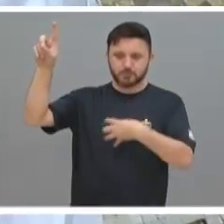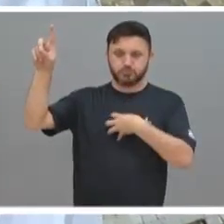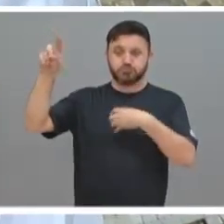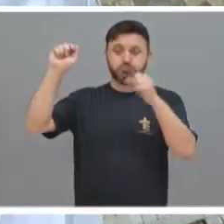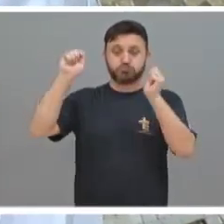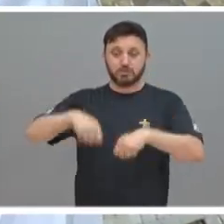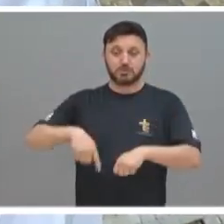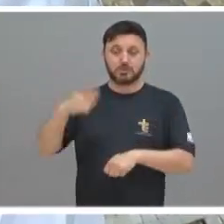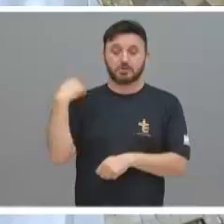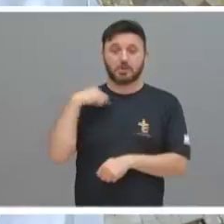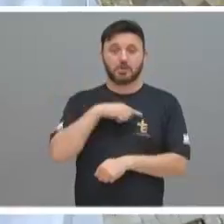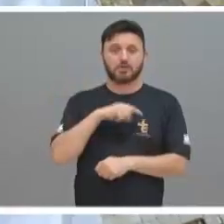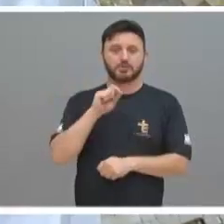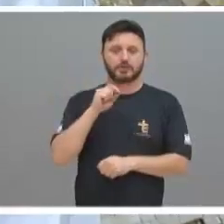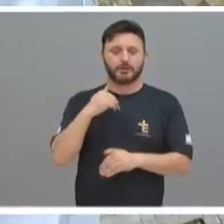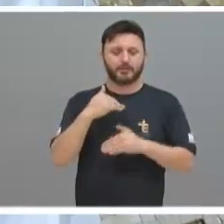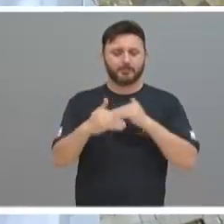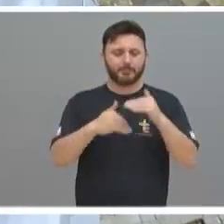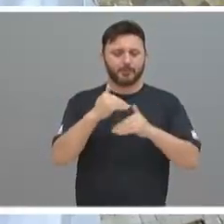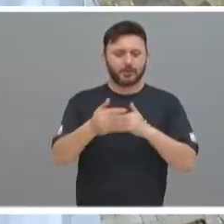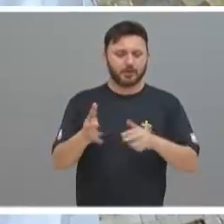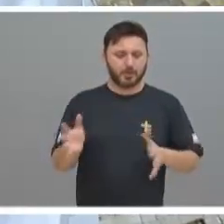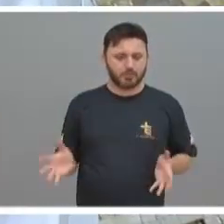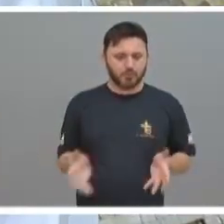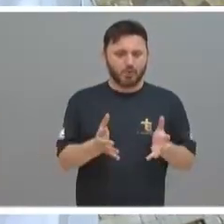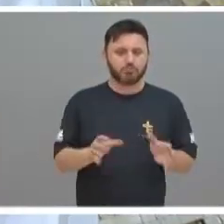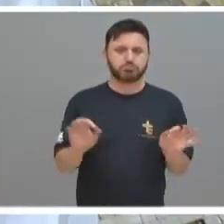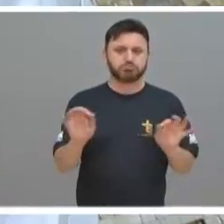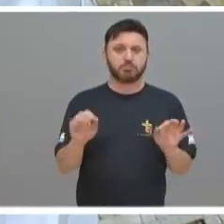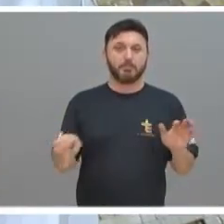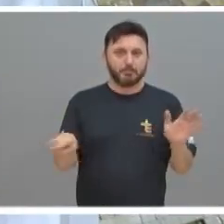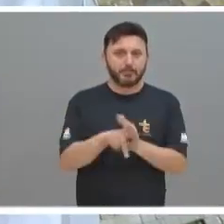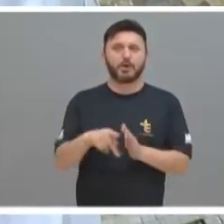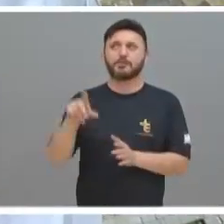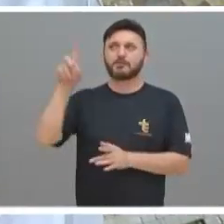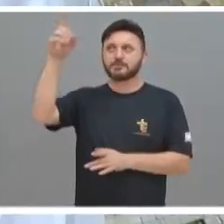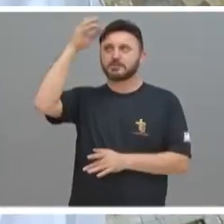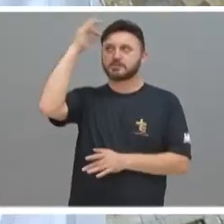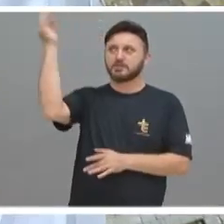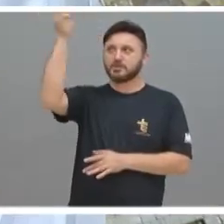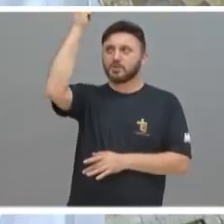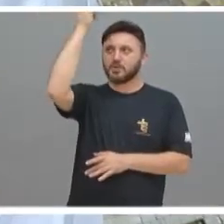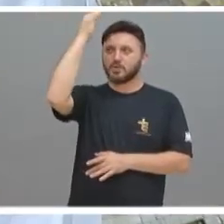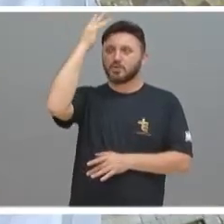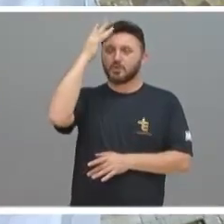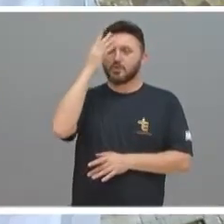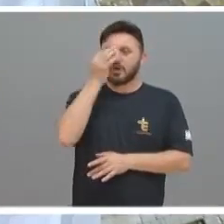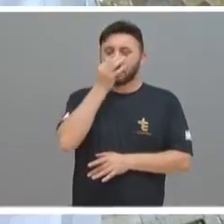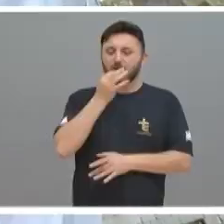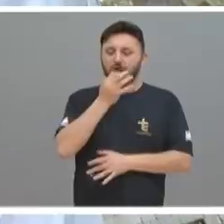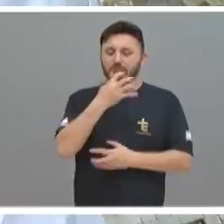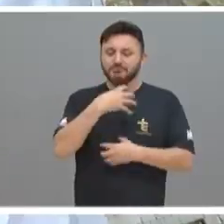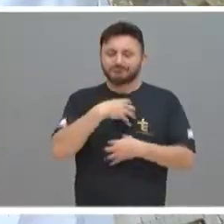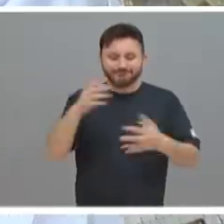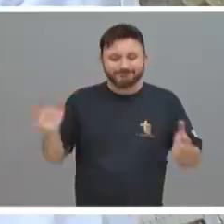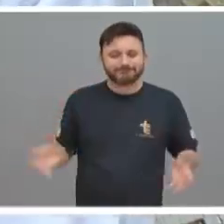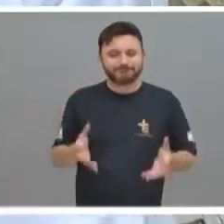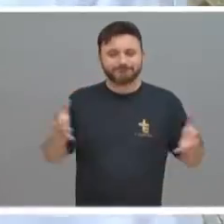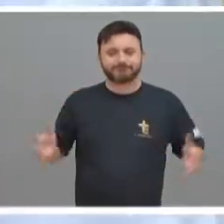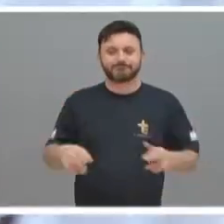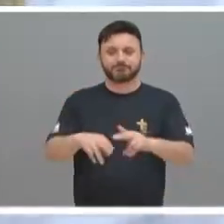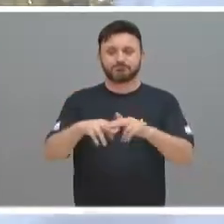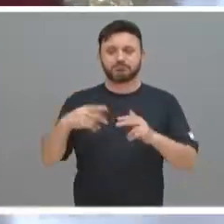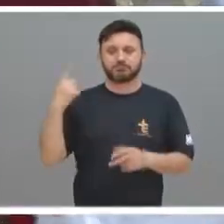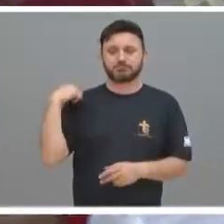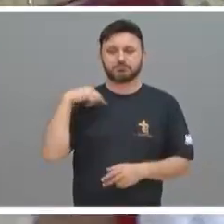não sejamos movidos por nossos impulsos, mas pela graça do vosso sacramento,